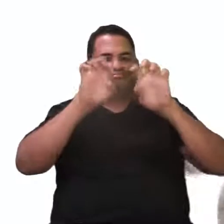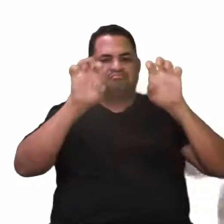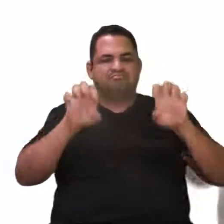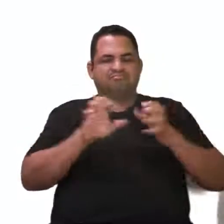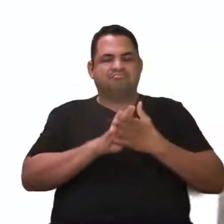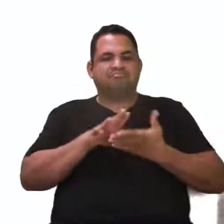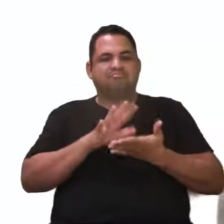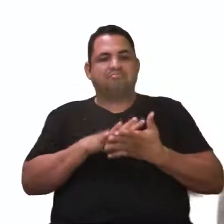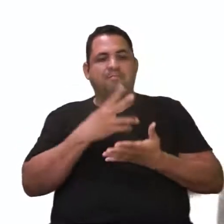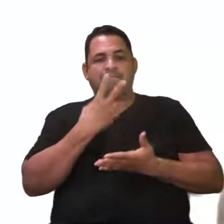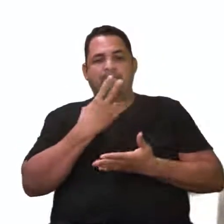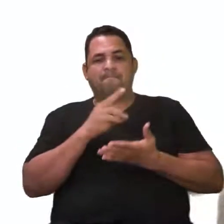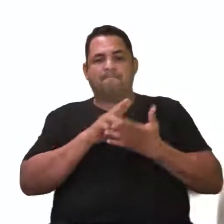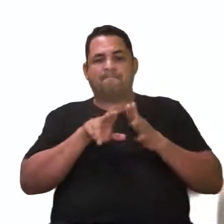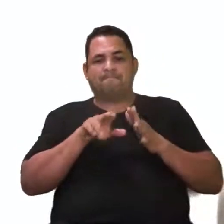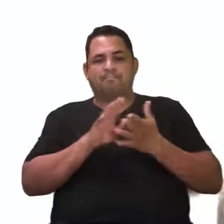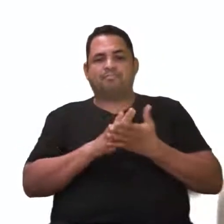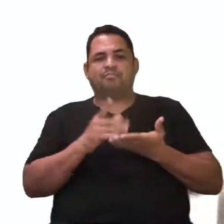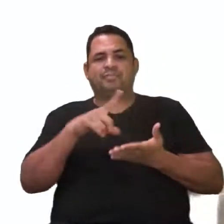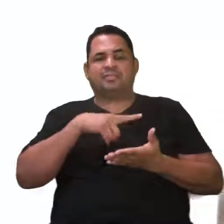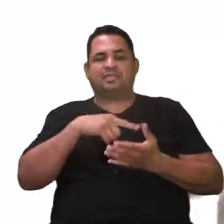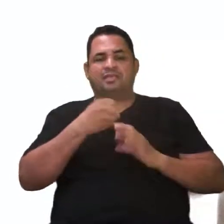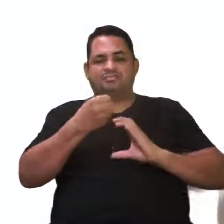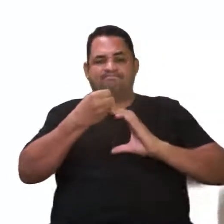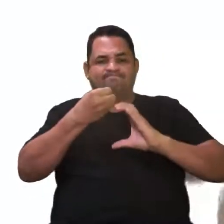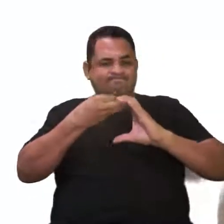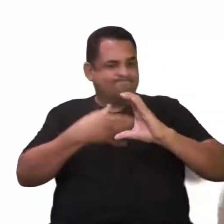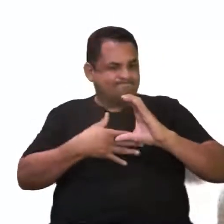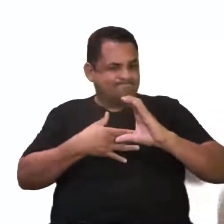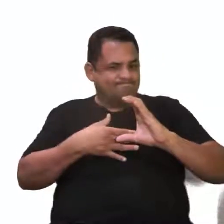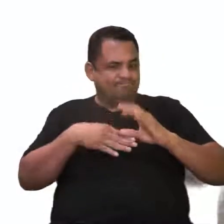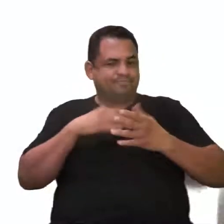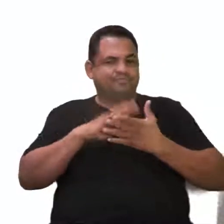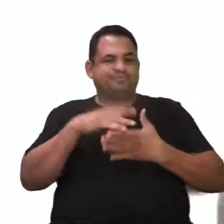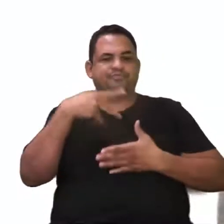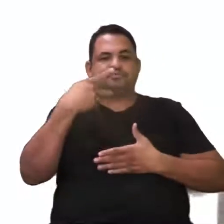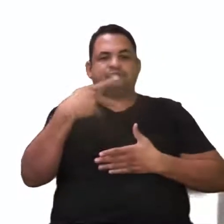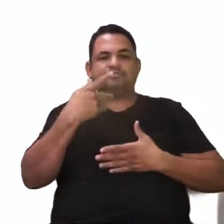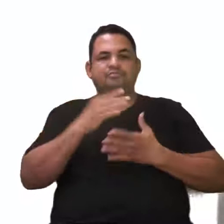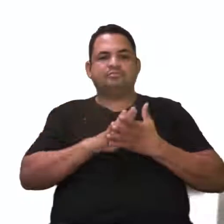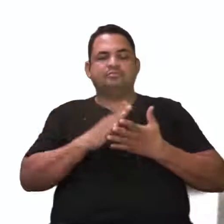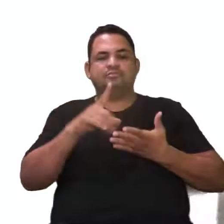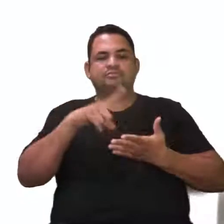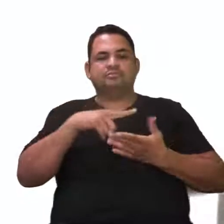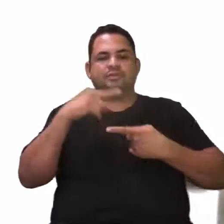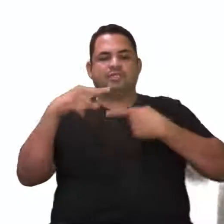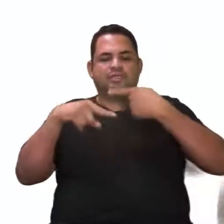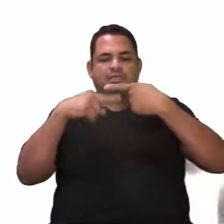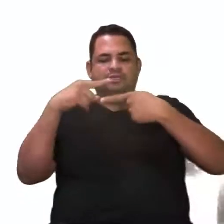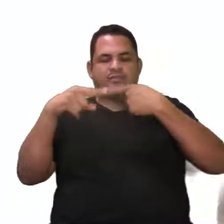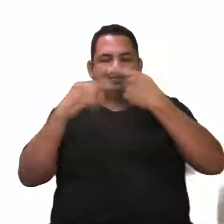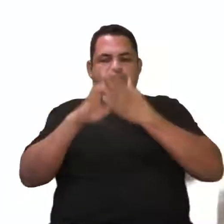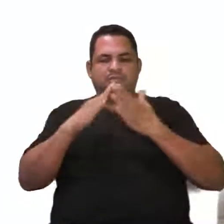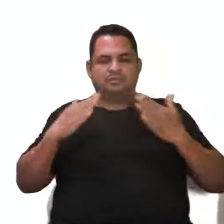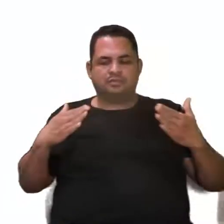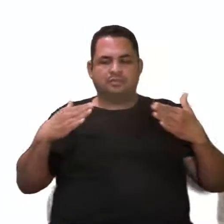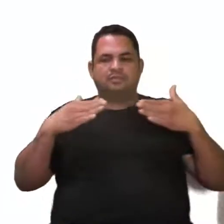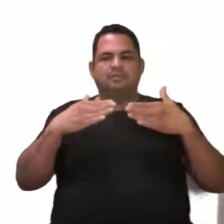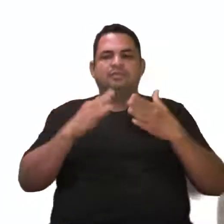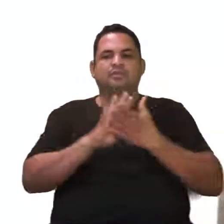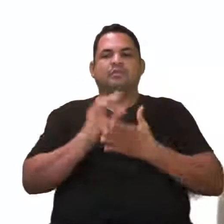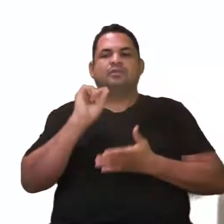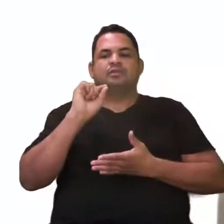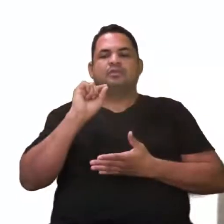estruturas semelhantes, exercendo a mesma função, dizemos que eles sofreram evolução convergente. O que é